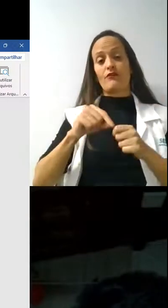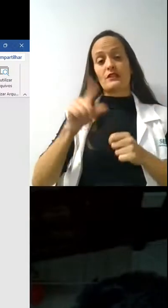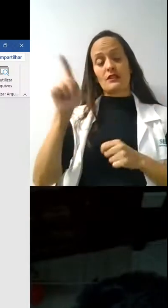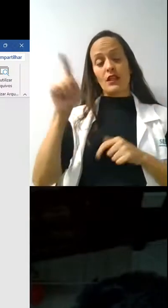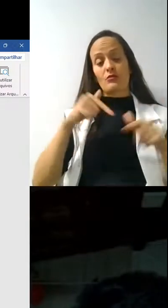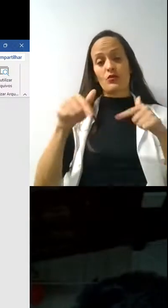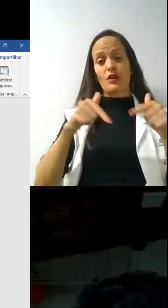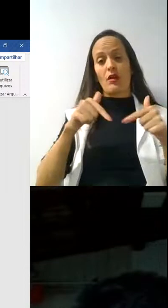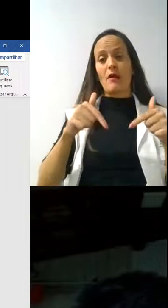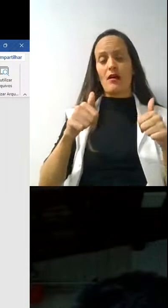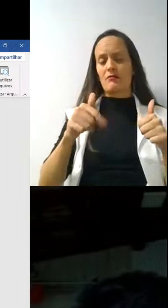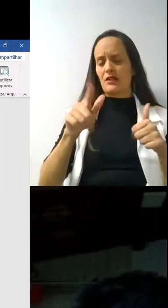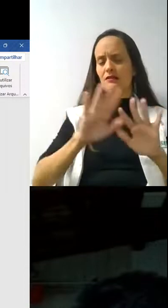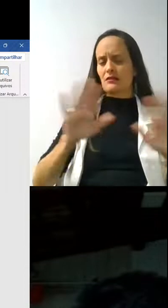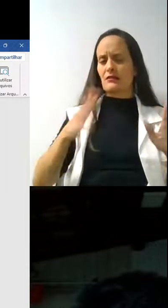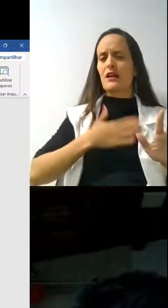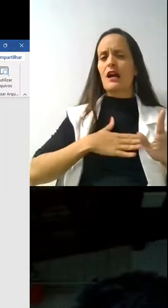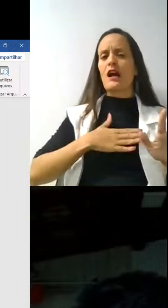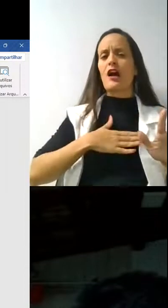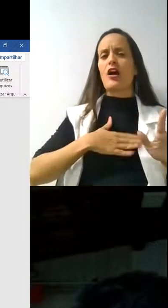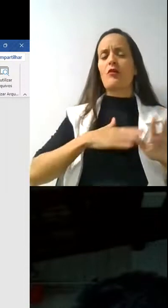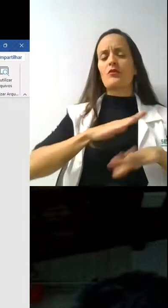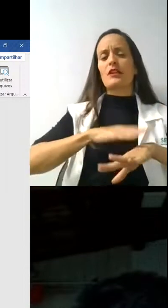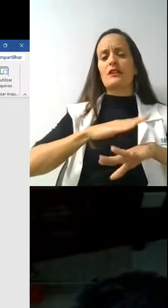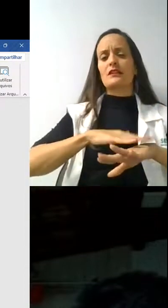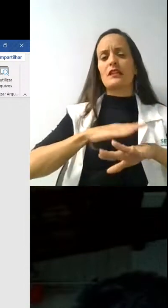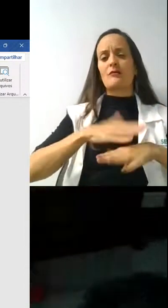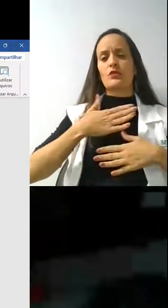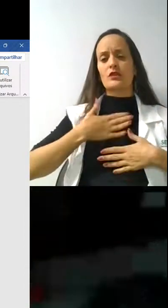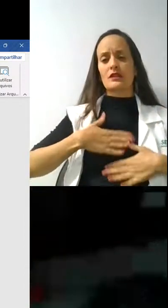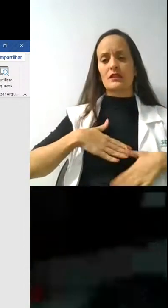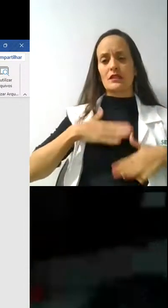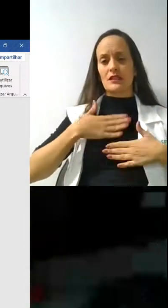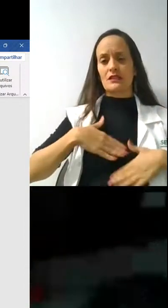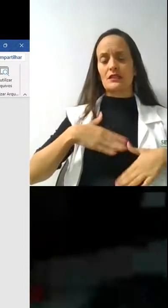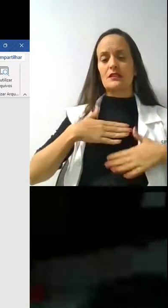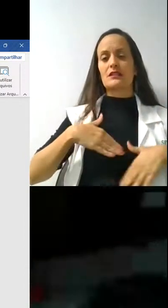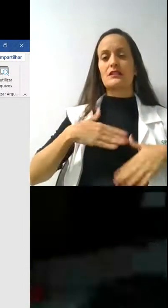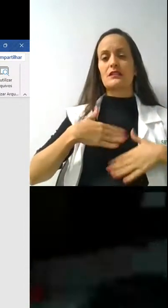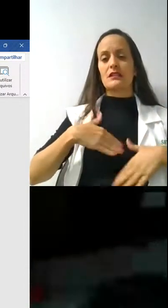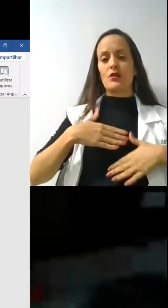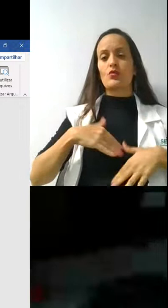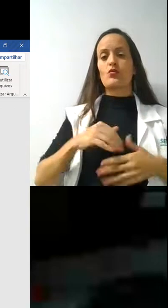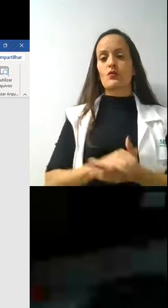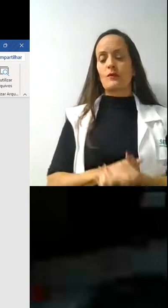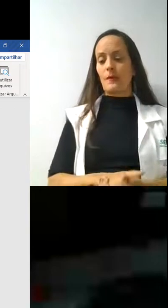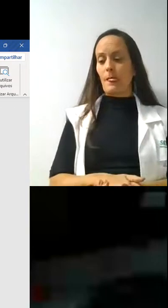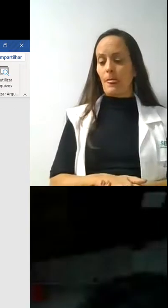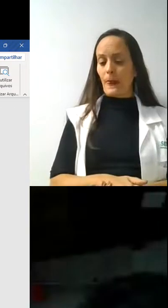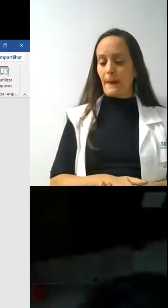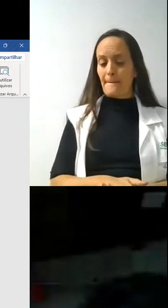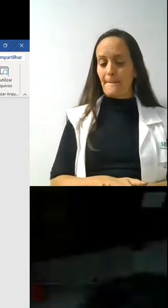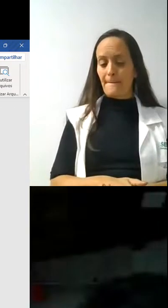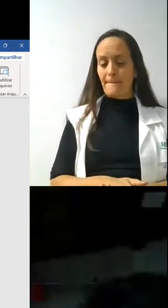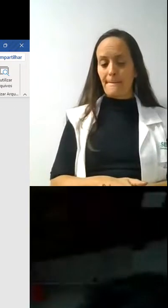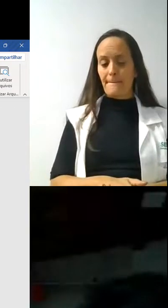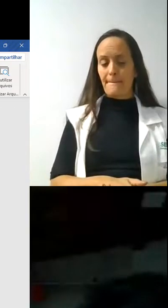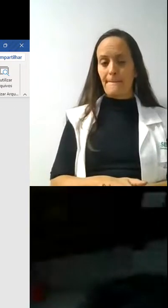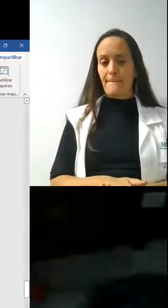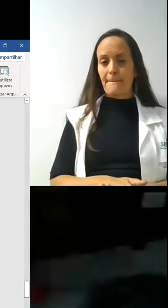tá com tempo ainda. Pode ficar tranquilo que vocês têm um mês aí para corrigir, fazer. Só não deixa para a última hora, né? O quanto Não, mas o antes senhor falou que é só não era só em